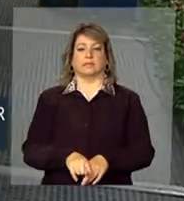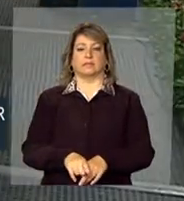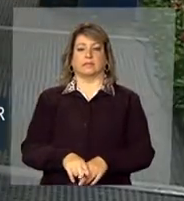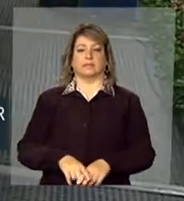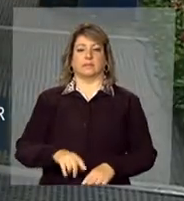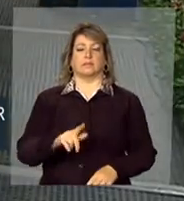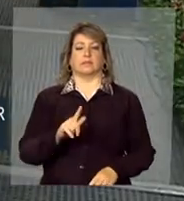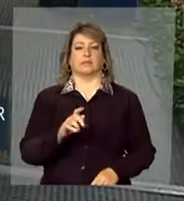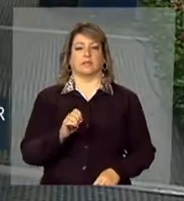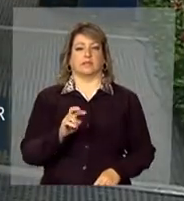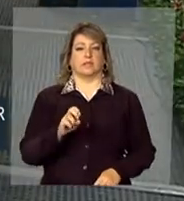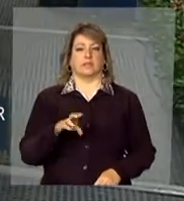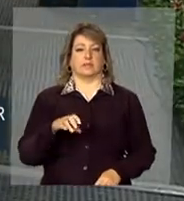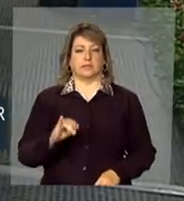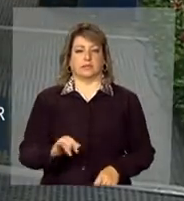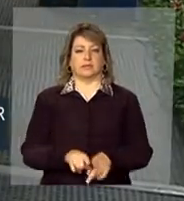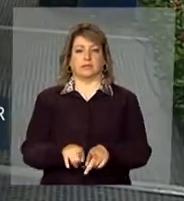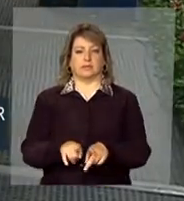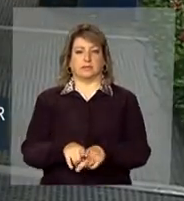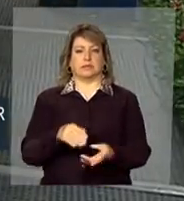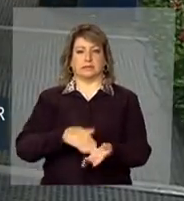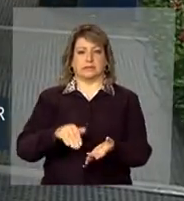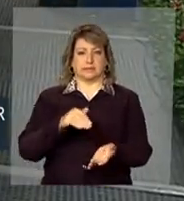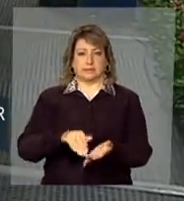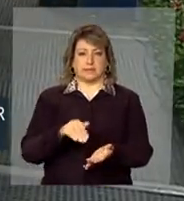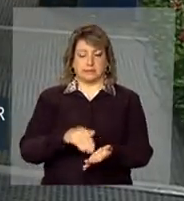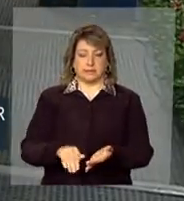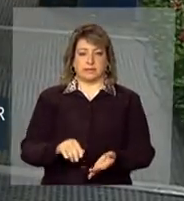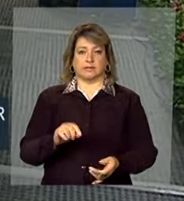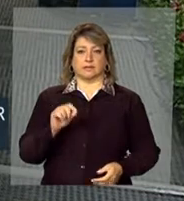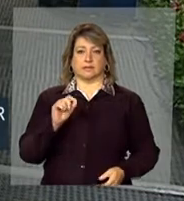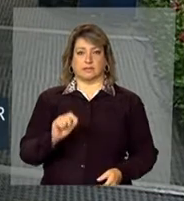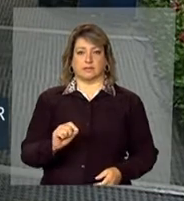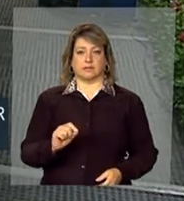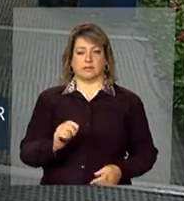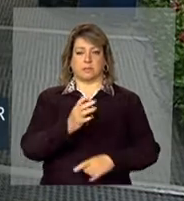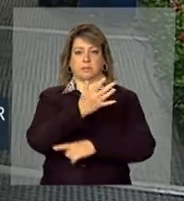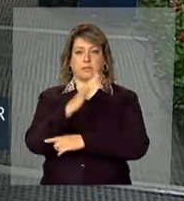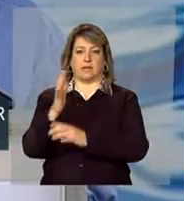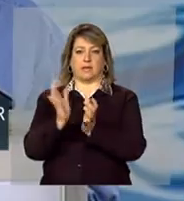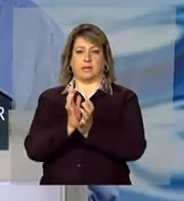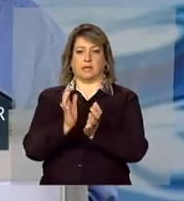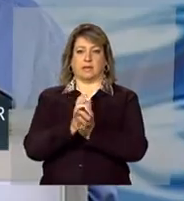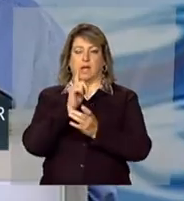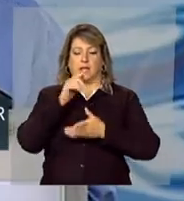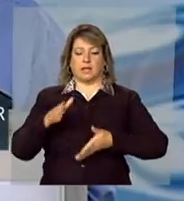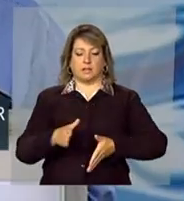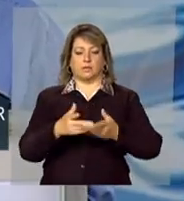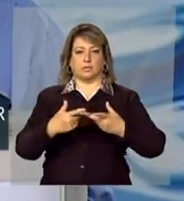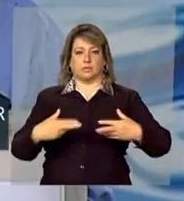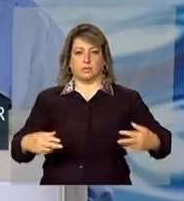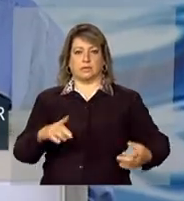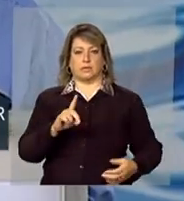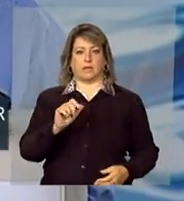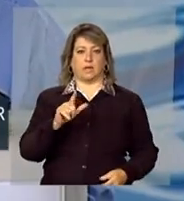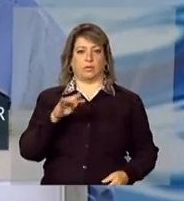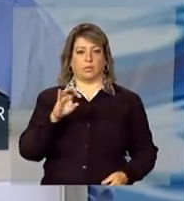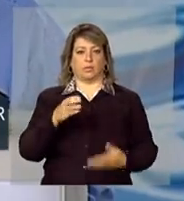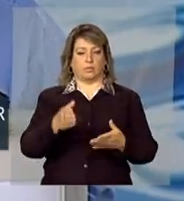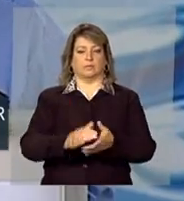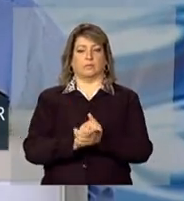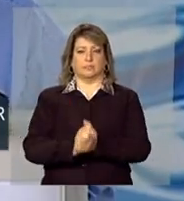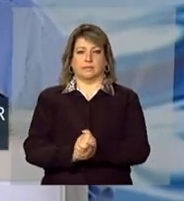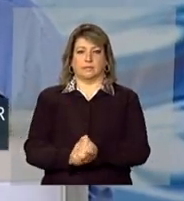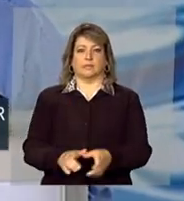Genesi, secretário de Meio Ambiente e Recursos Hídricos do Piauí, Dalton Melo Macabira,